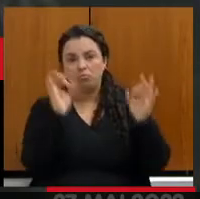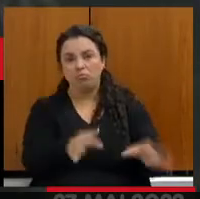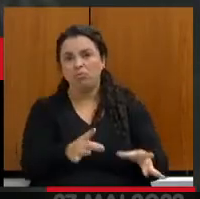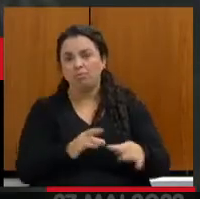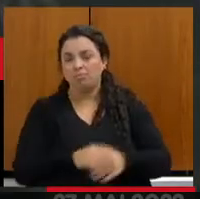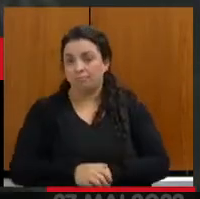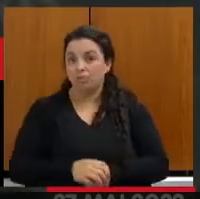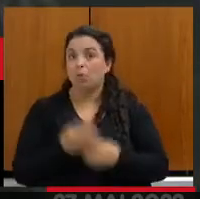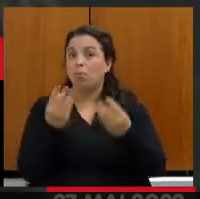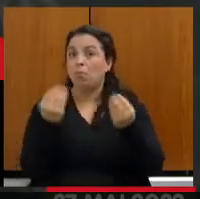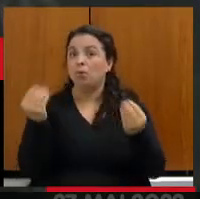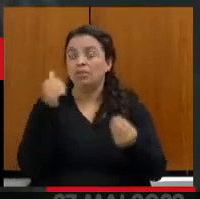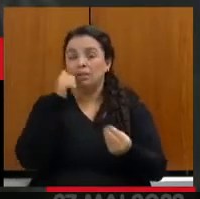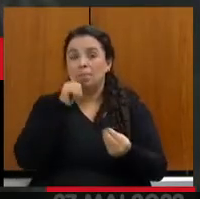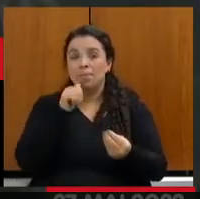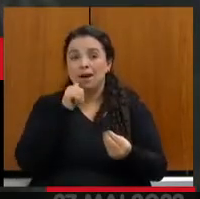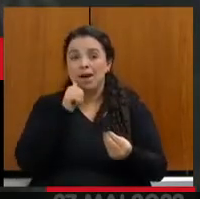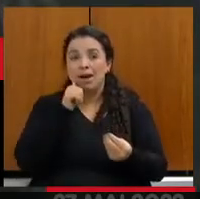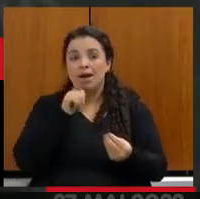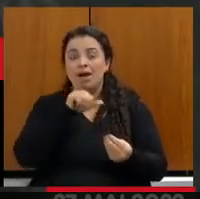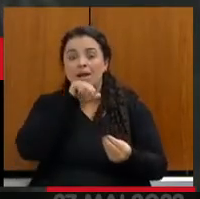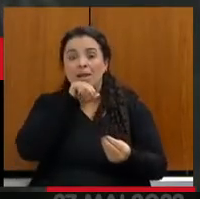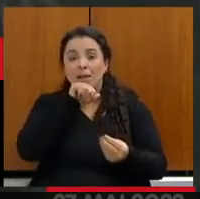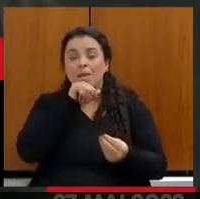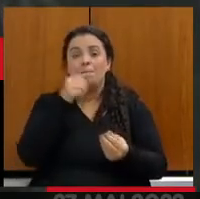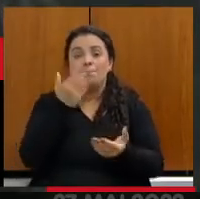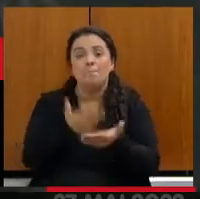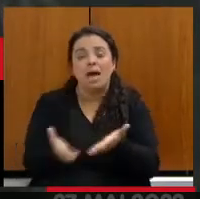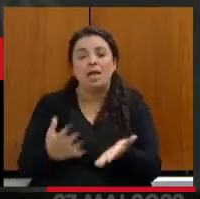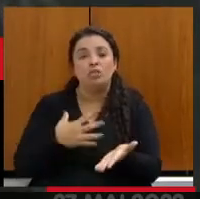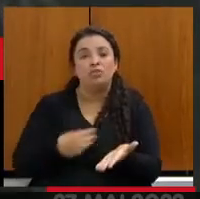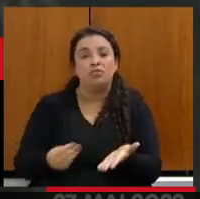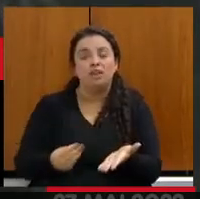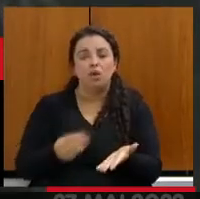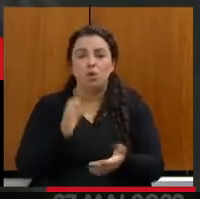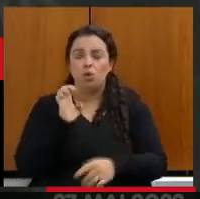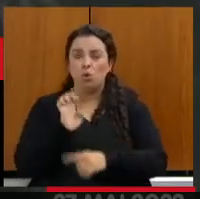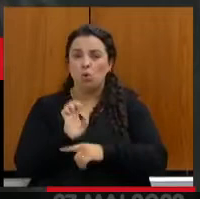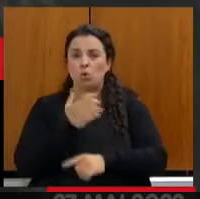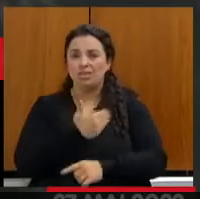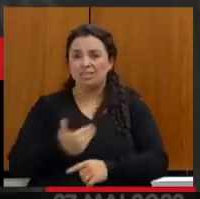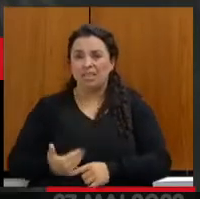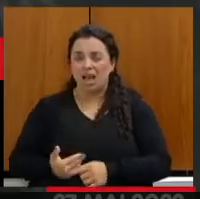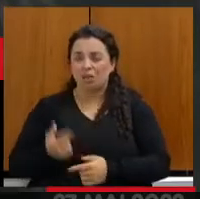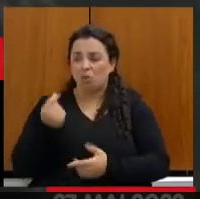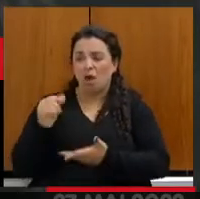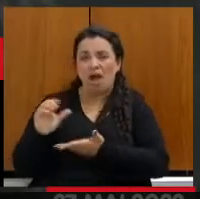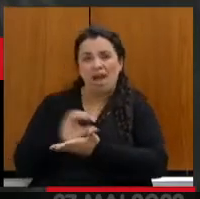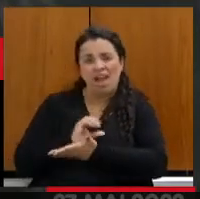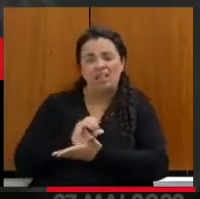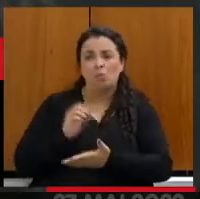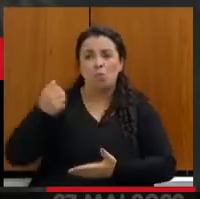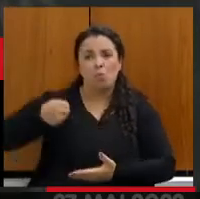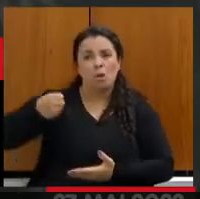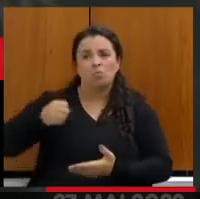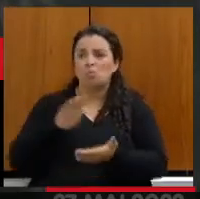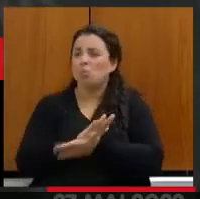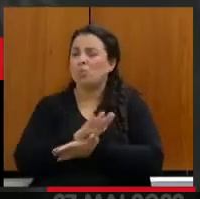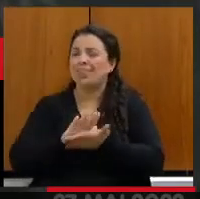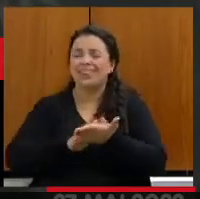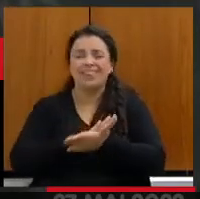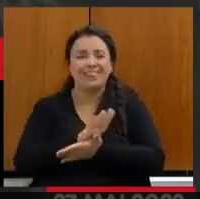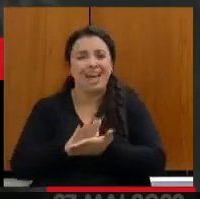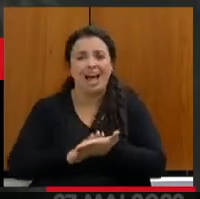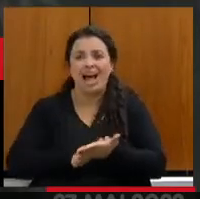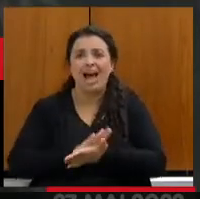o estado não dá uma renda para mães nenhuma se o estado não acolhe os filhos da vítima de